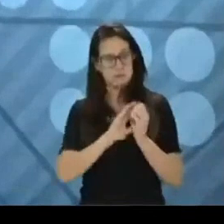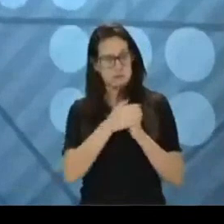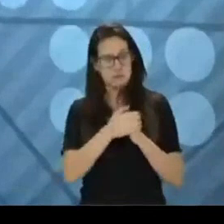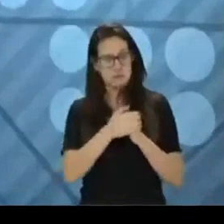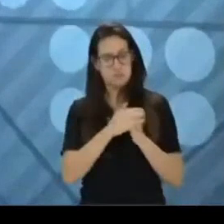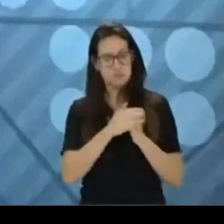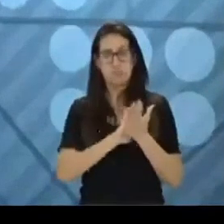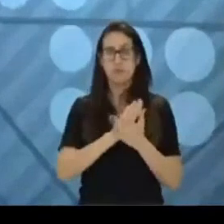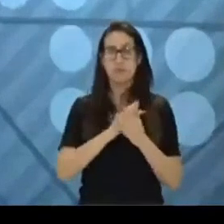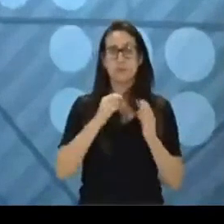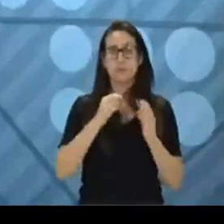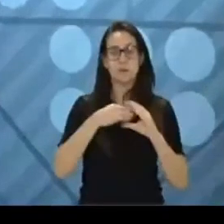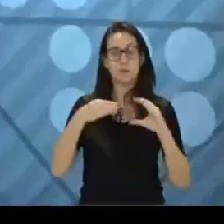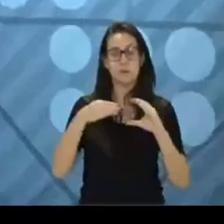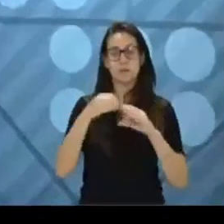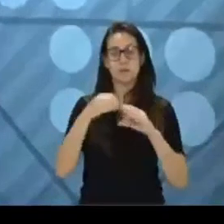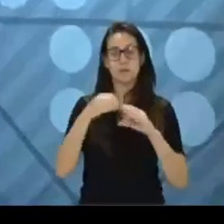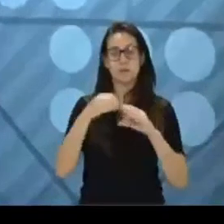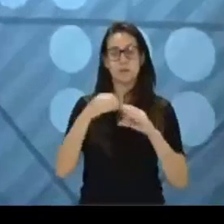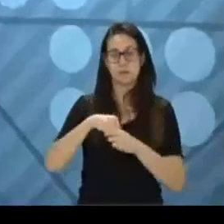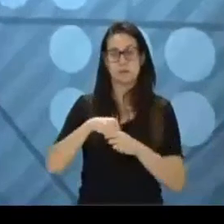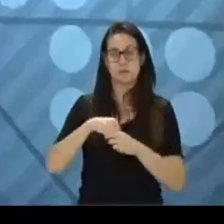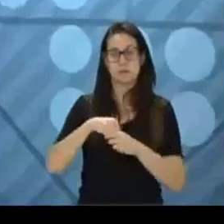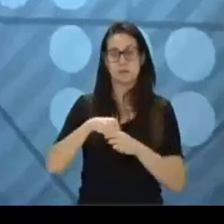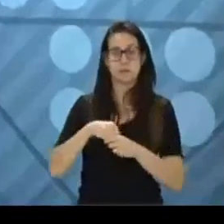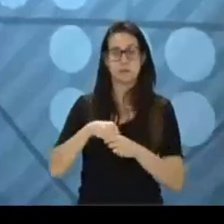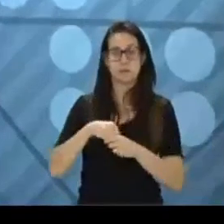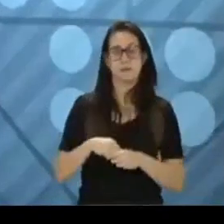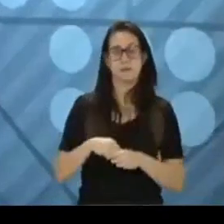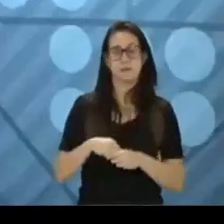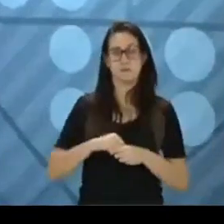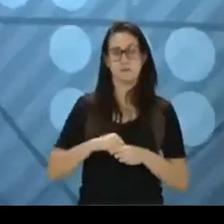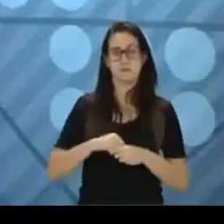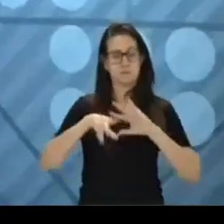conteúdo extracelular, né, intracelular estaria todo